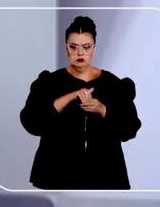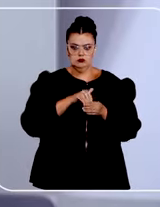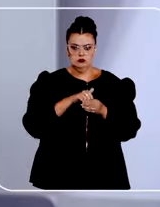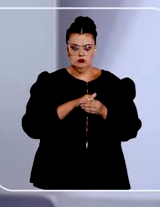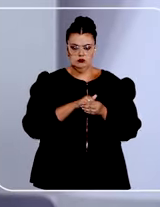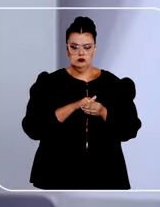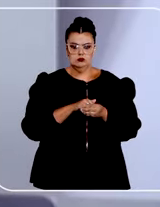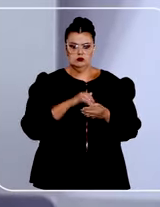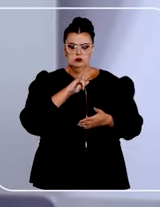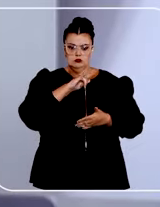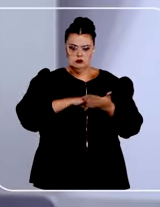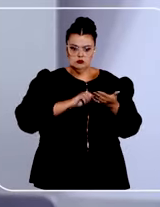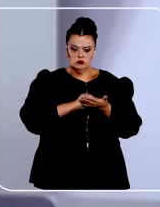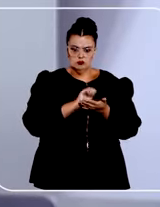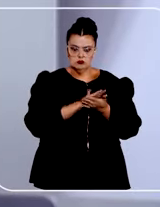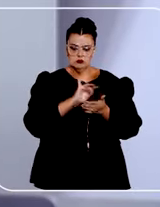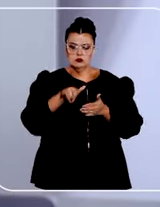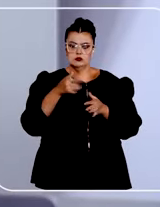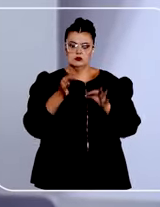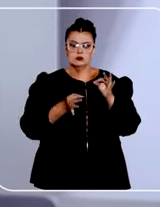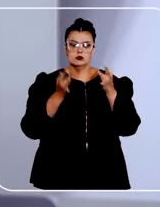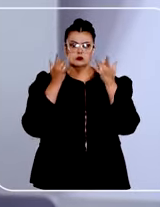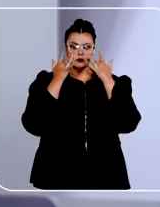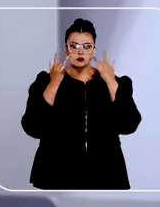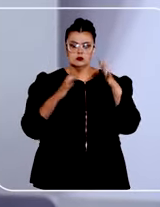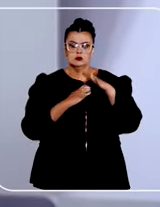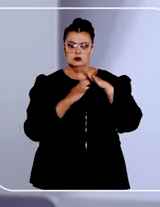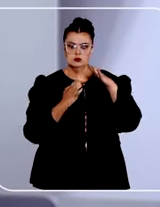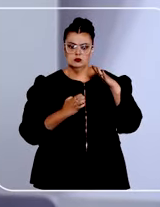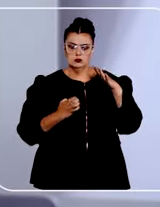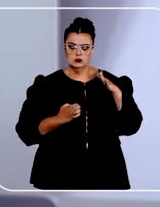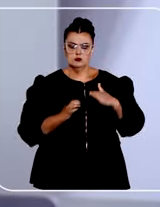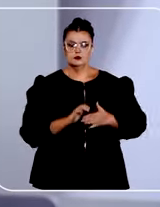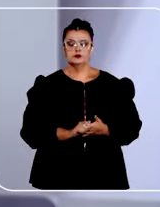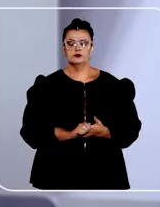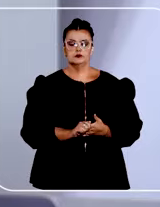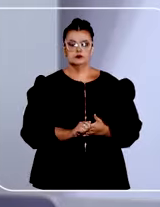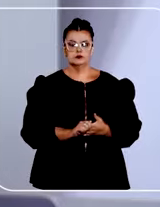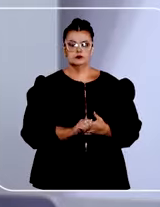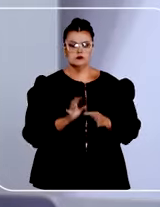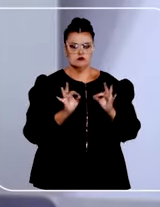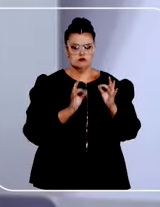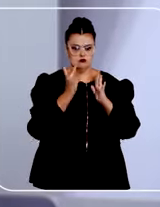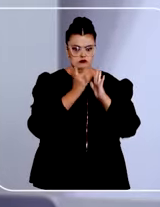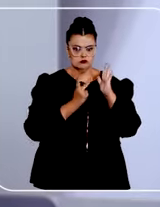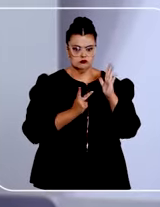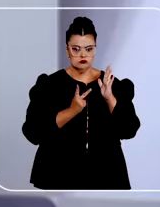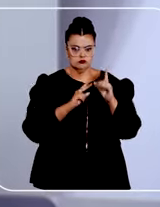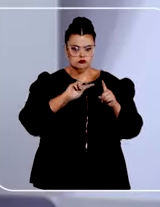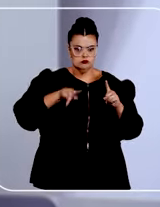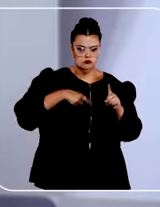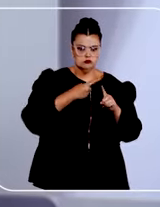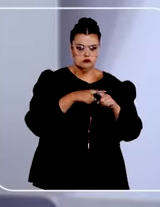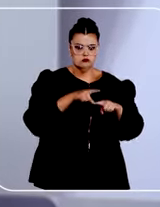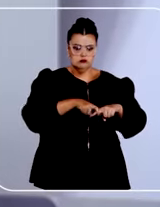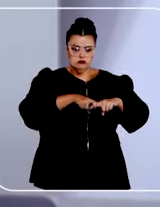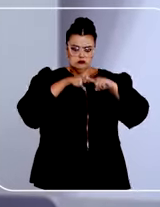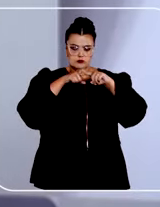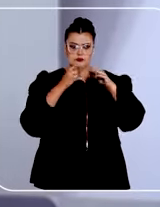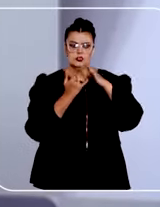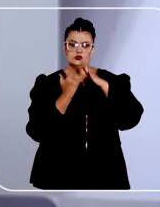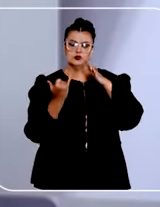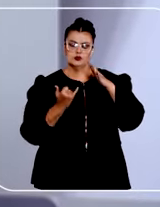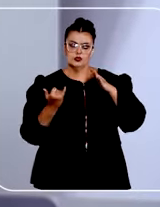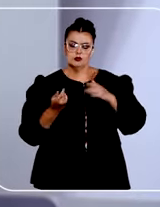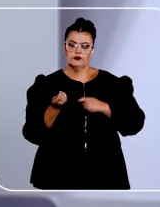contra o plano de recuperação judicial apresentado por uma empresa pois esse plano previa que a dívida da empresa com a